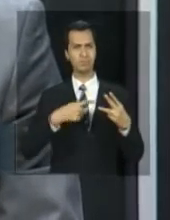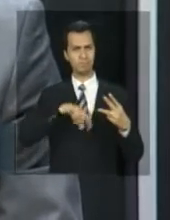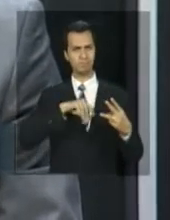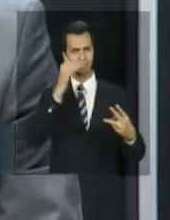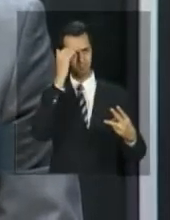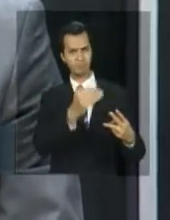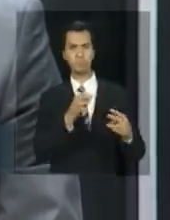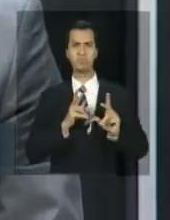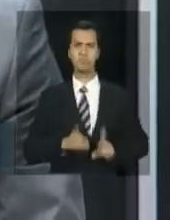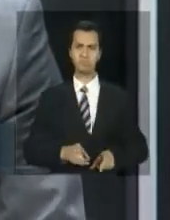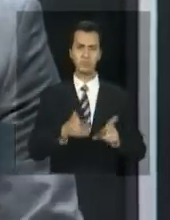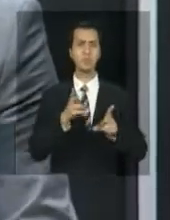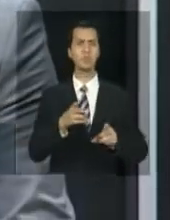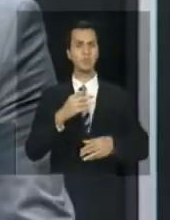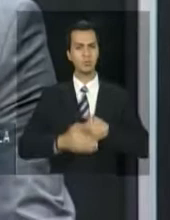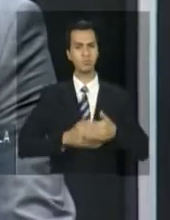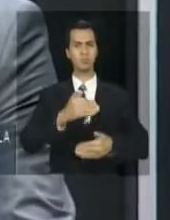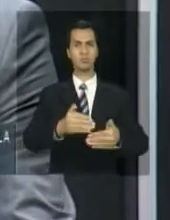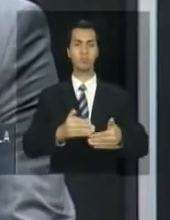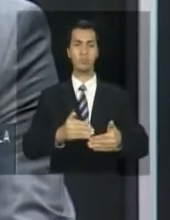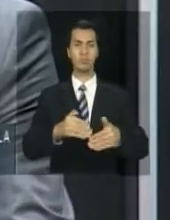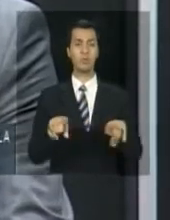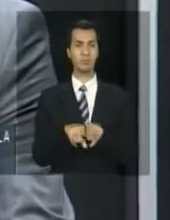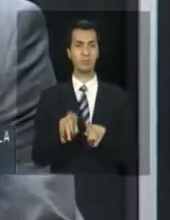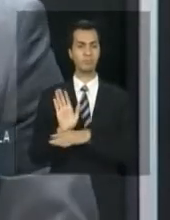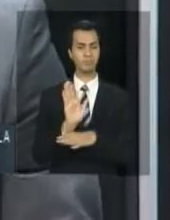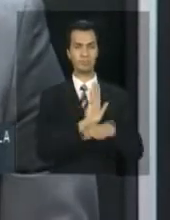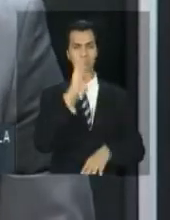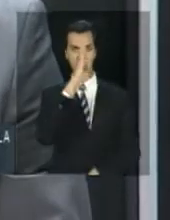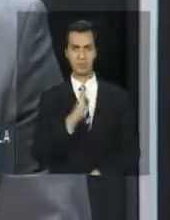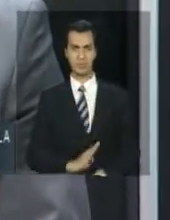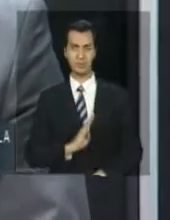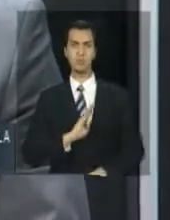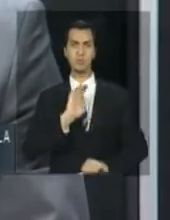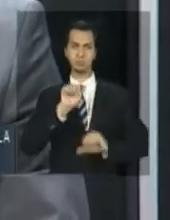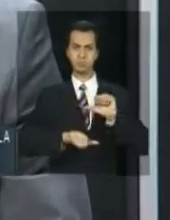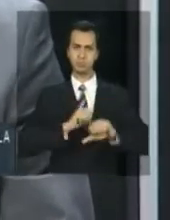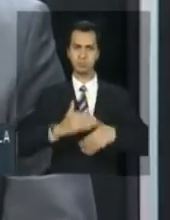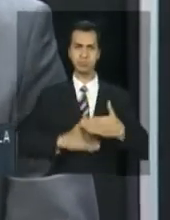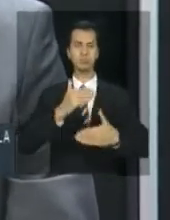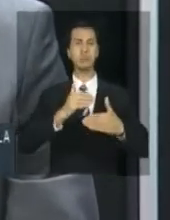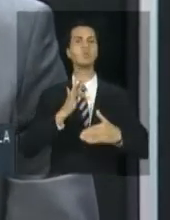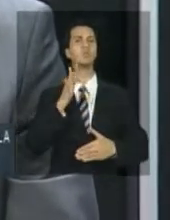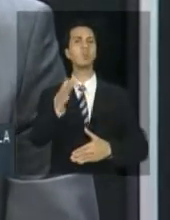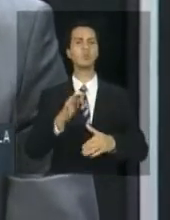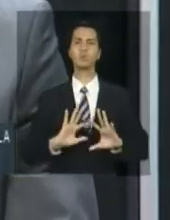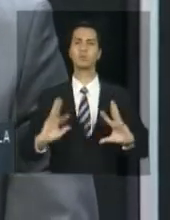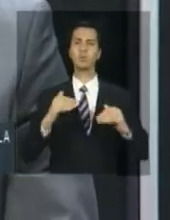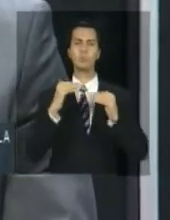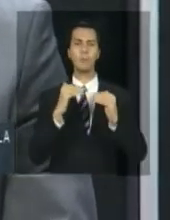e continuado e garantir a transformação do Brasil em um país de classe média.